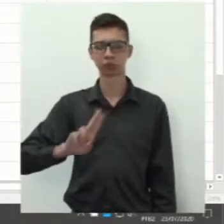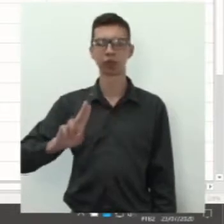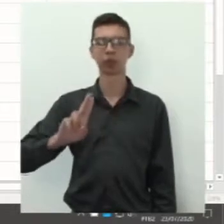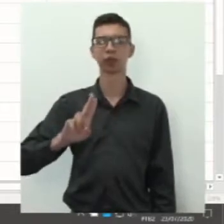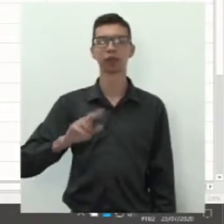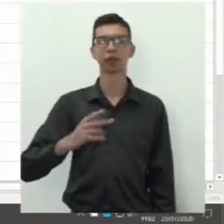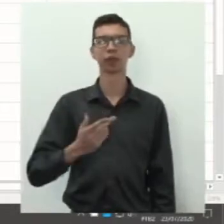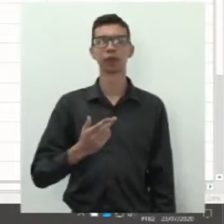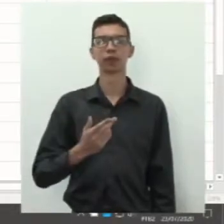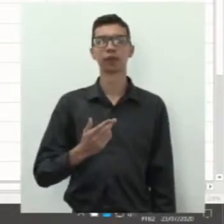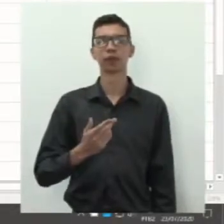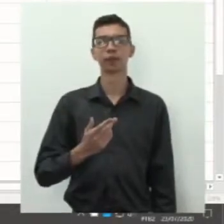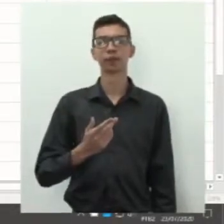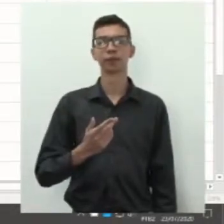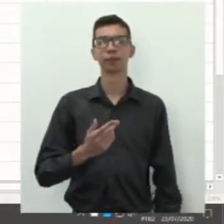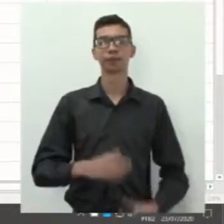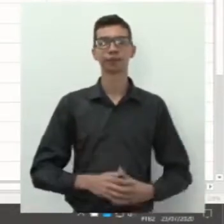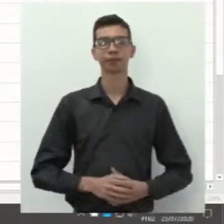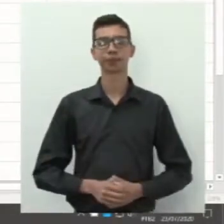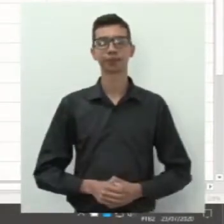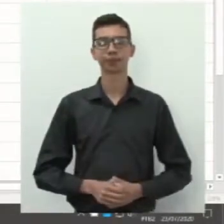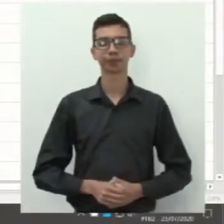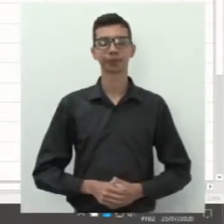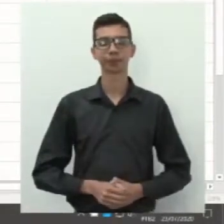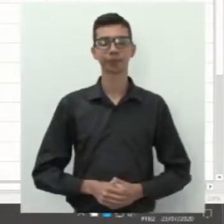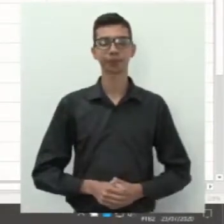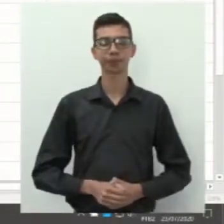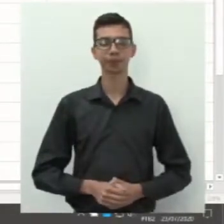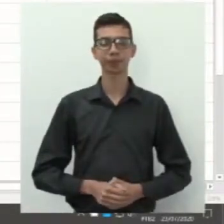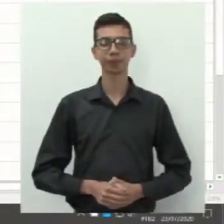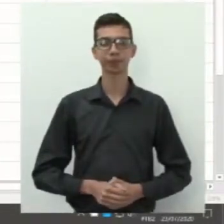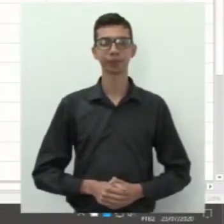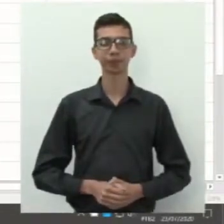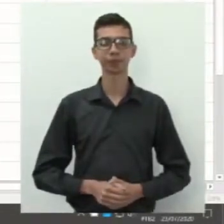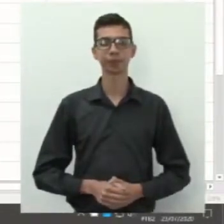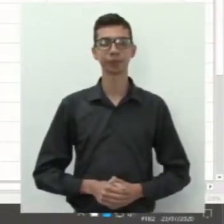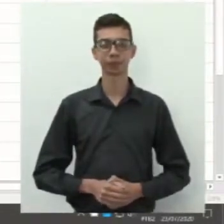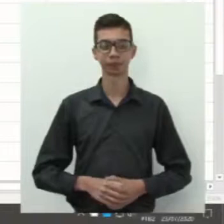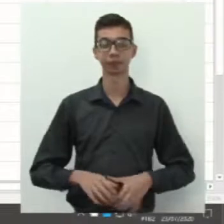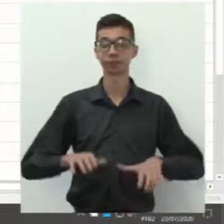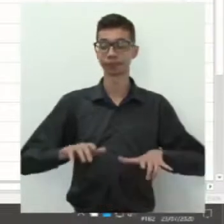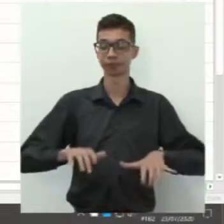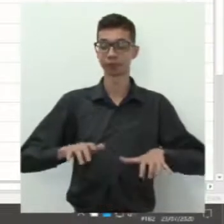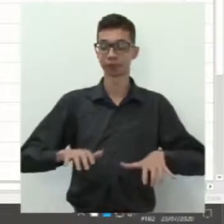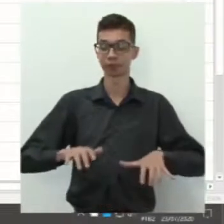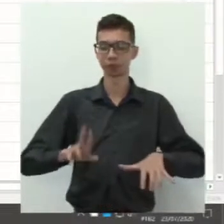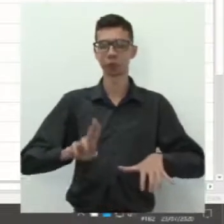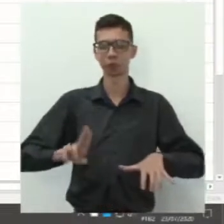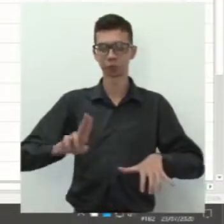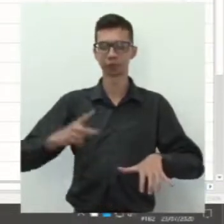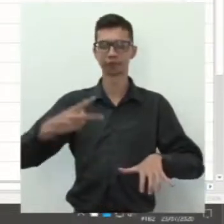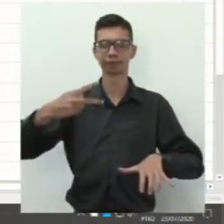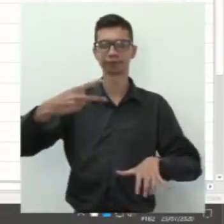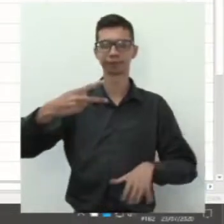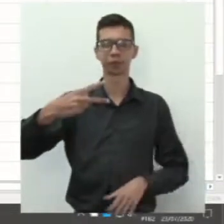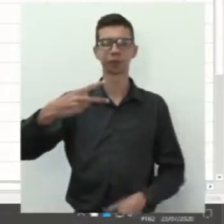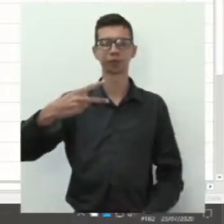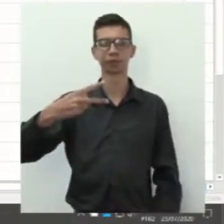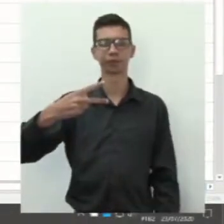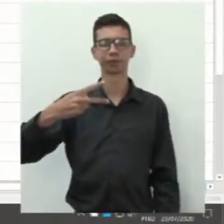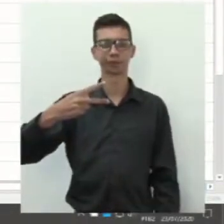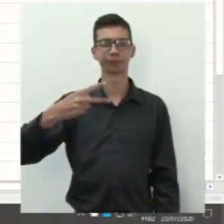ó, Shift e duas teclas para o lado. O sinalzinho de maior, ele está junto com o sinal de ponto final. For maior